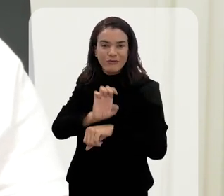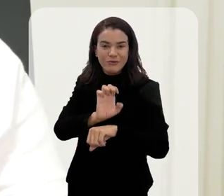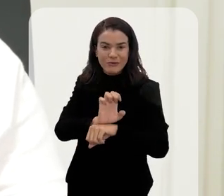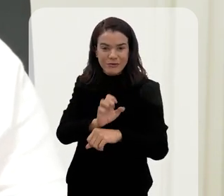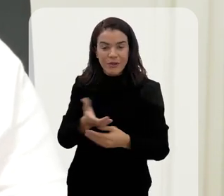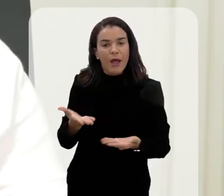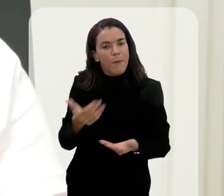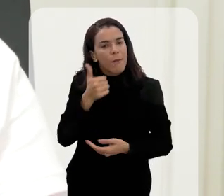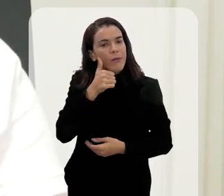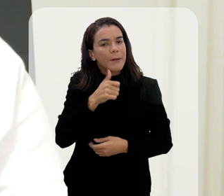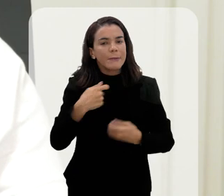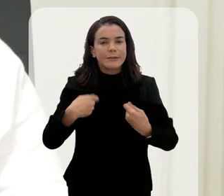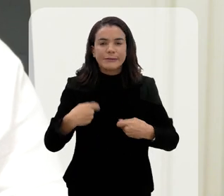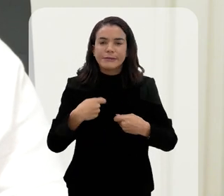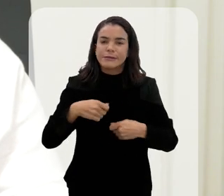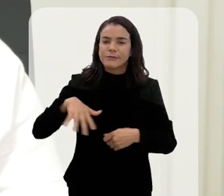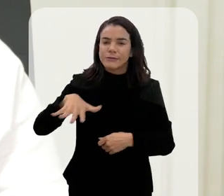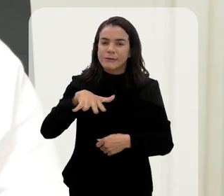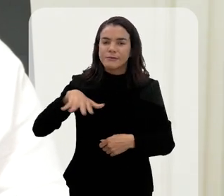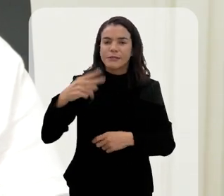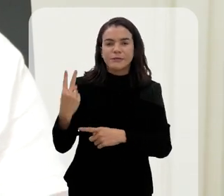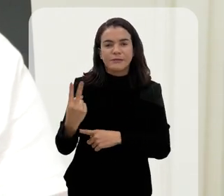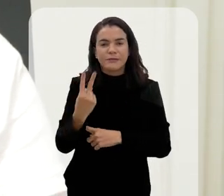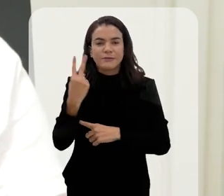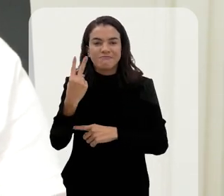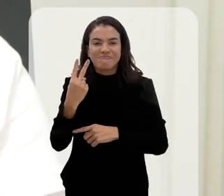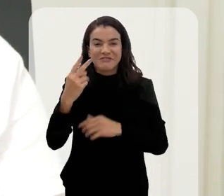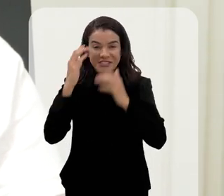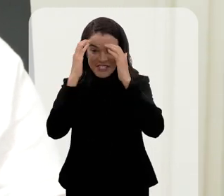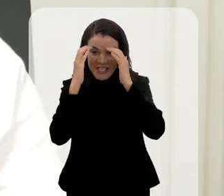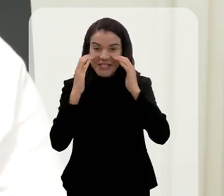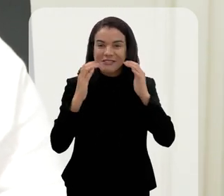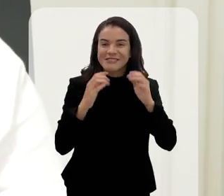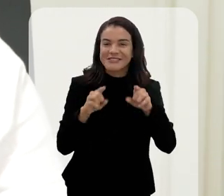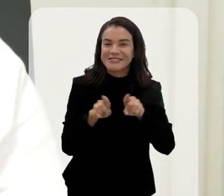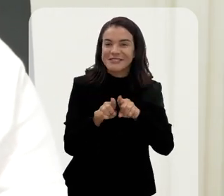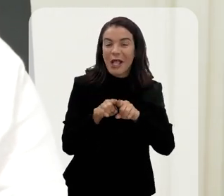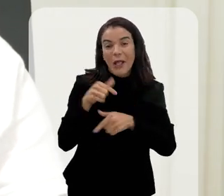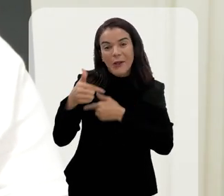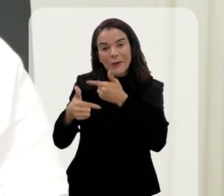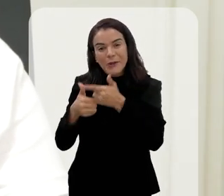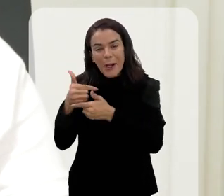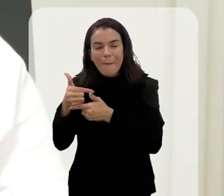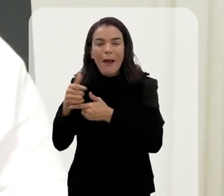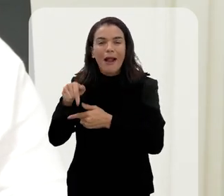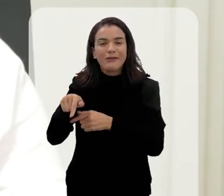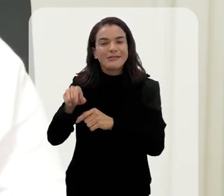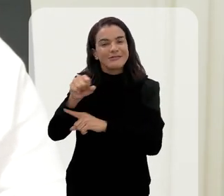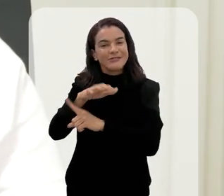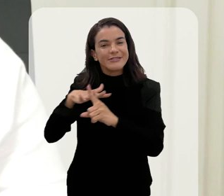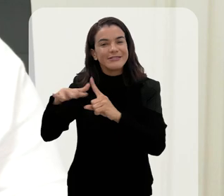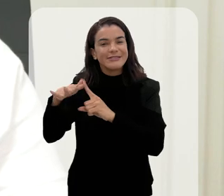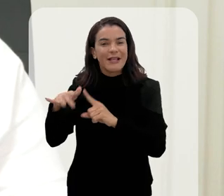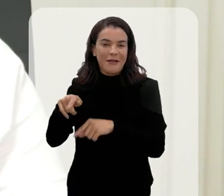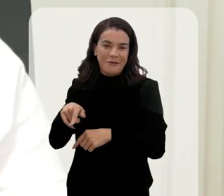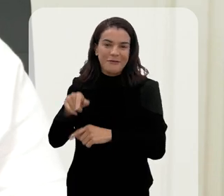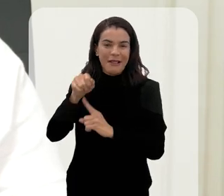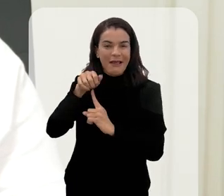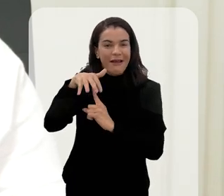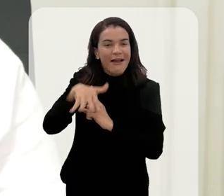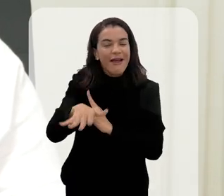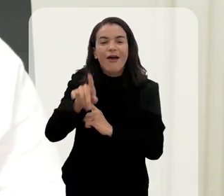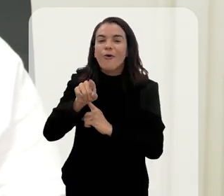Essas mulheres elas precisam ter um espaço de valorização e de respeito. E o trabalho que o banco faz é muito